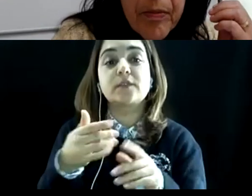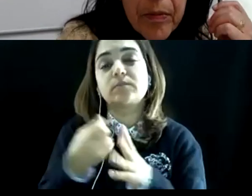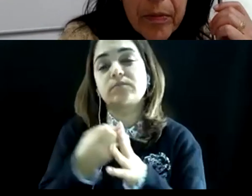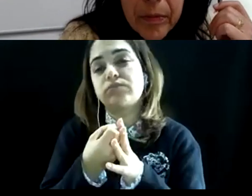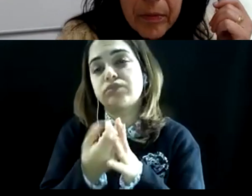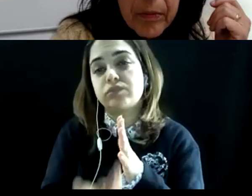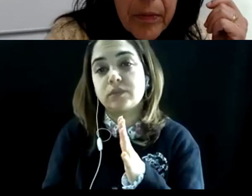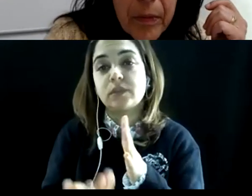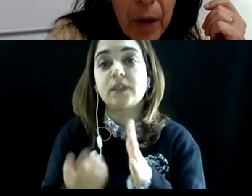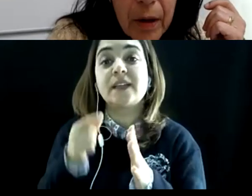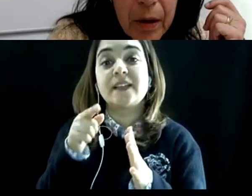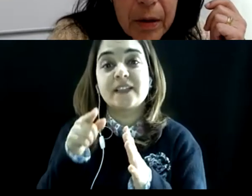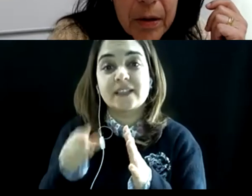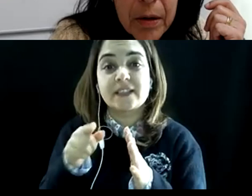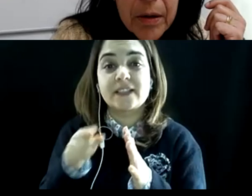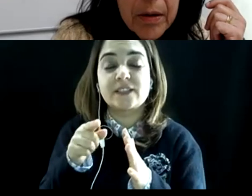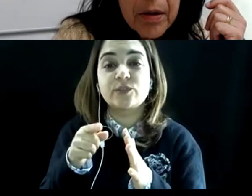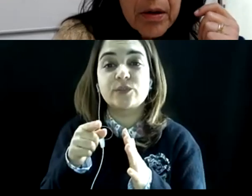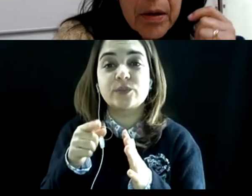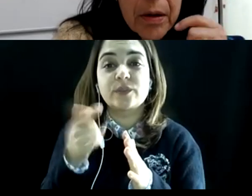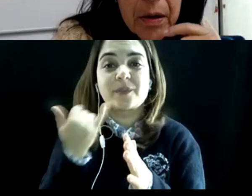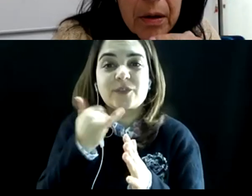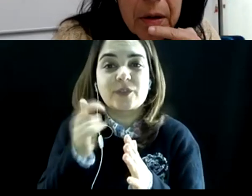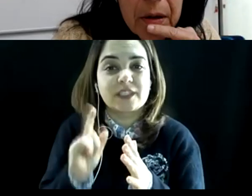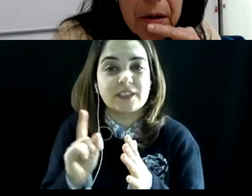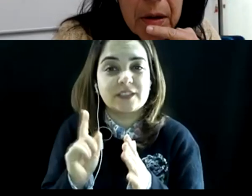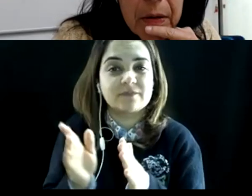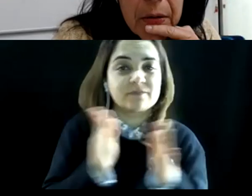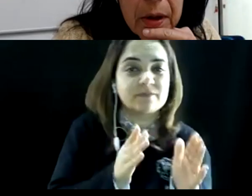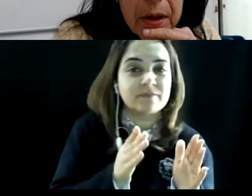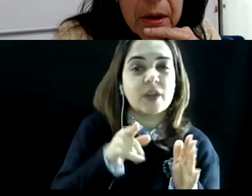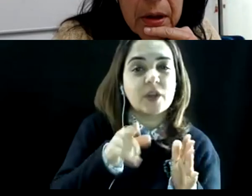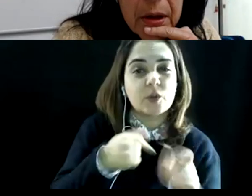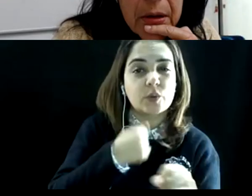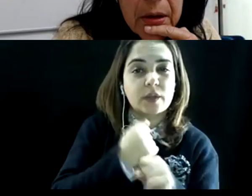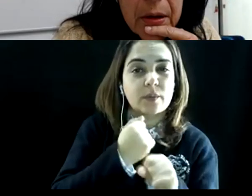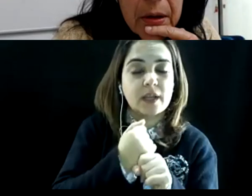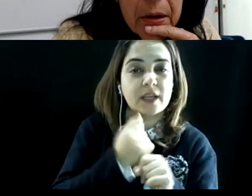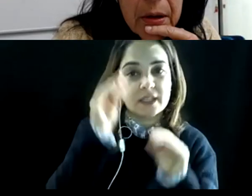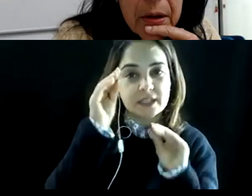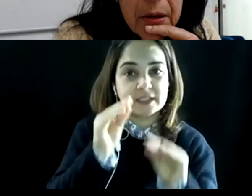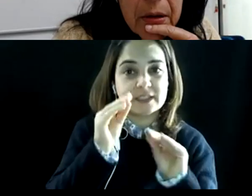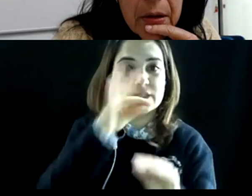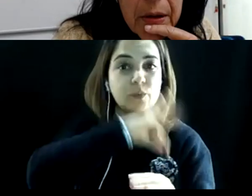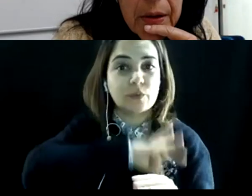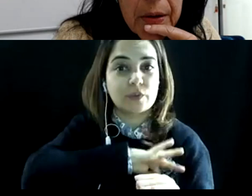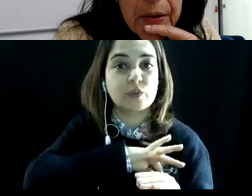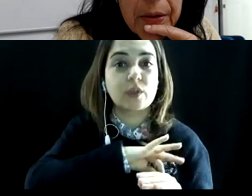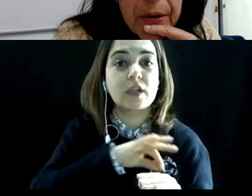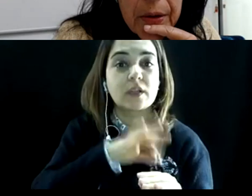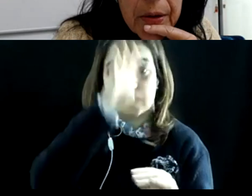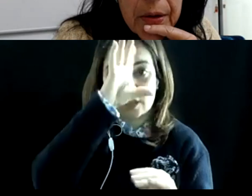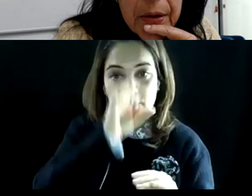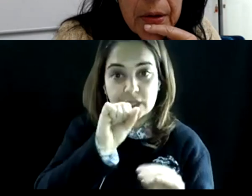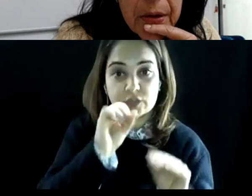enfim, essa parte é a menos alegre. Também trabalhei na parte do ensino profissional no Ministério